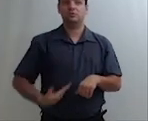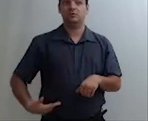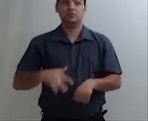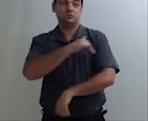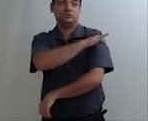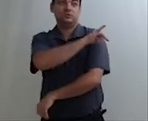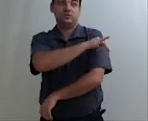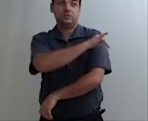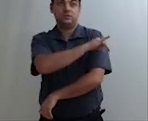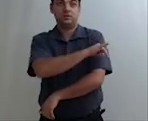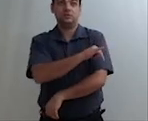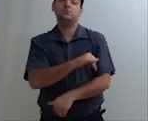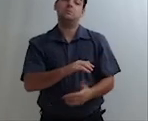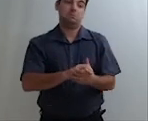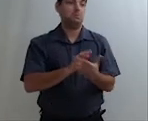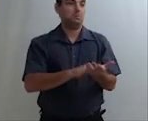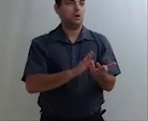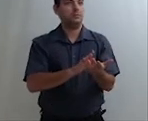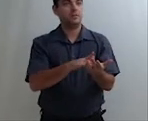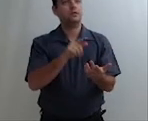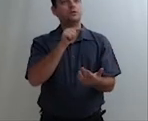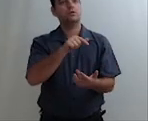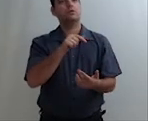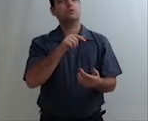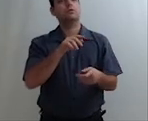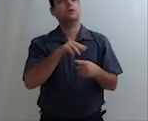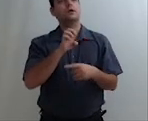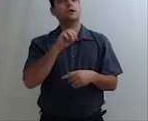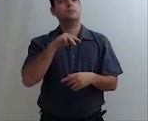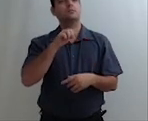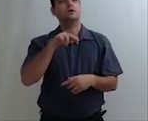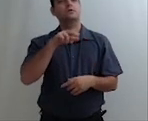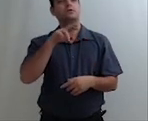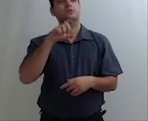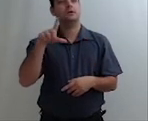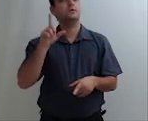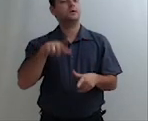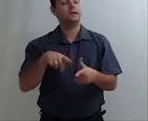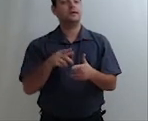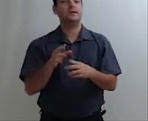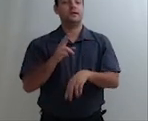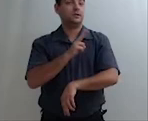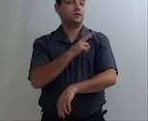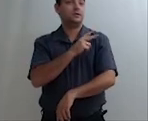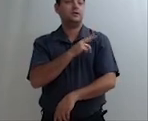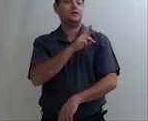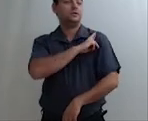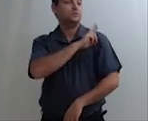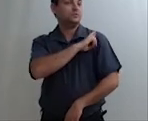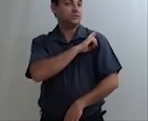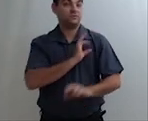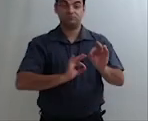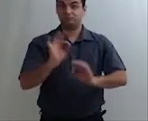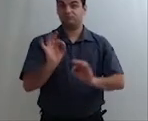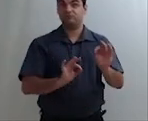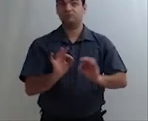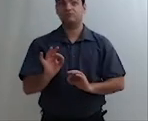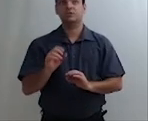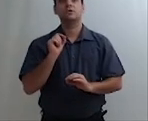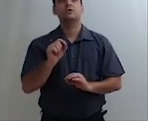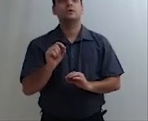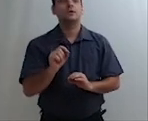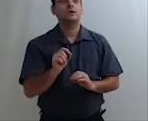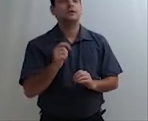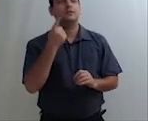cumprimento o desor público Dr Emanuel Queiroz que coordenou esse trabalho em que ele reunindo casos de um